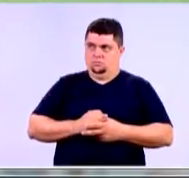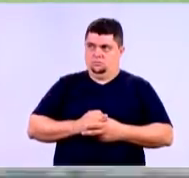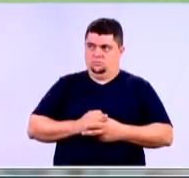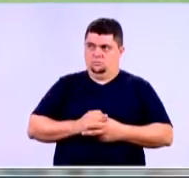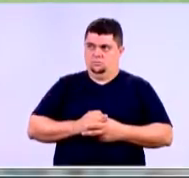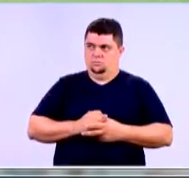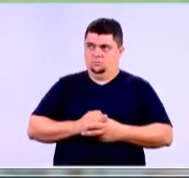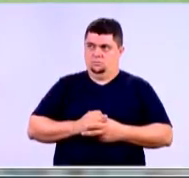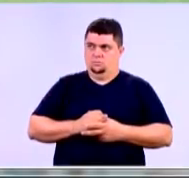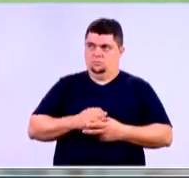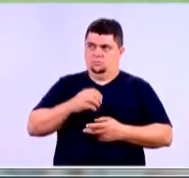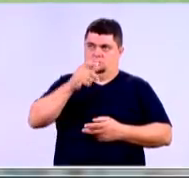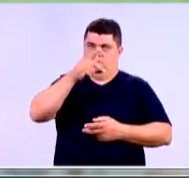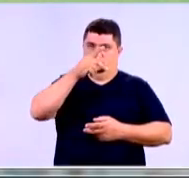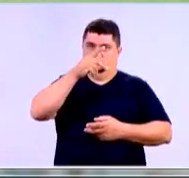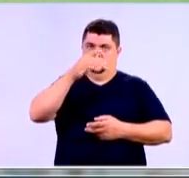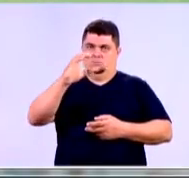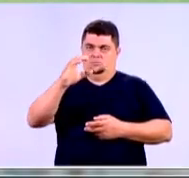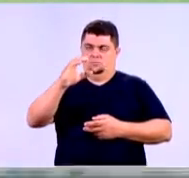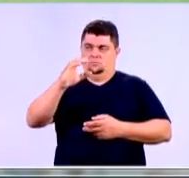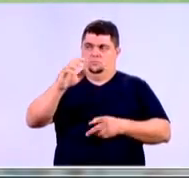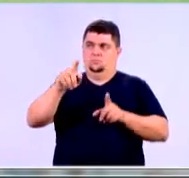Passivo circulante